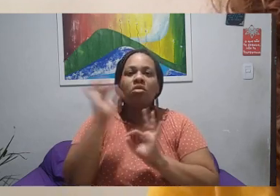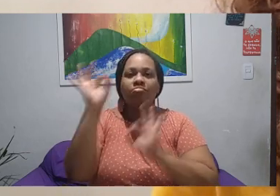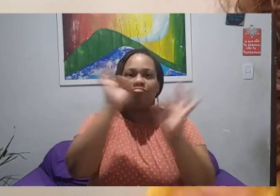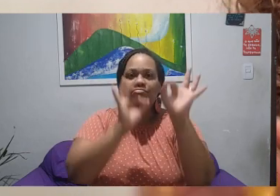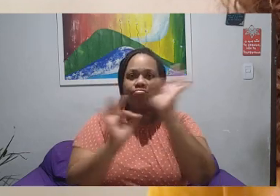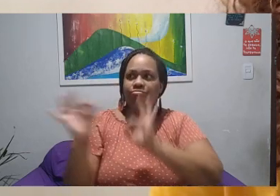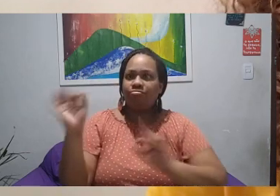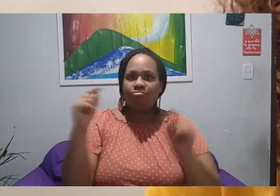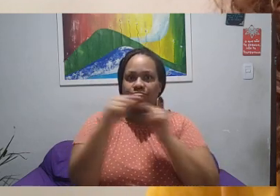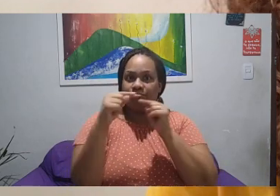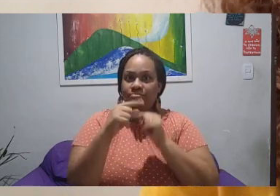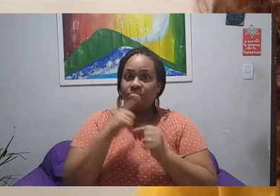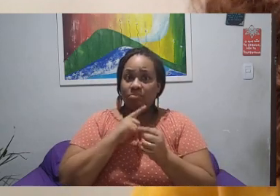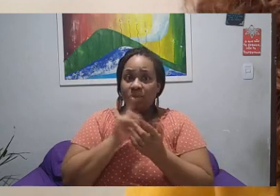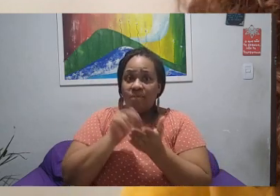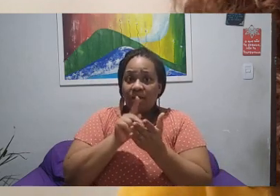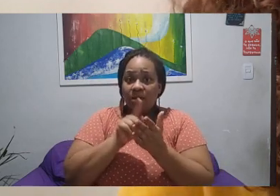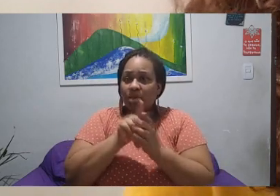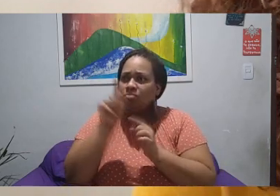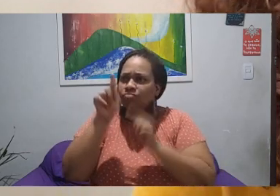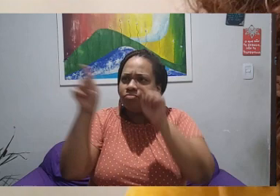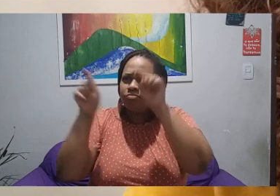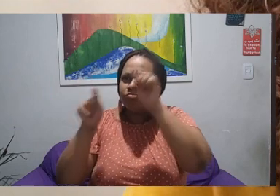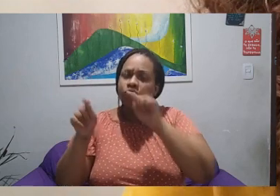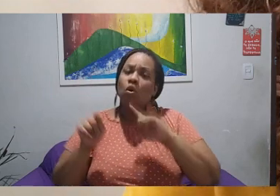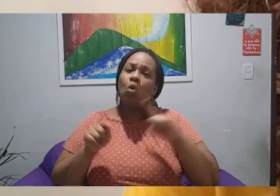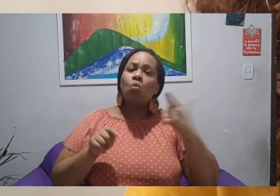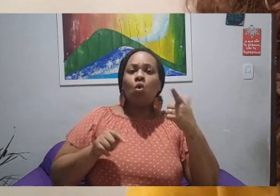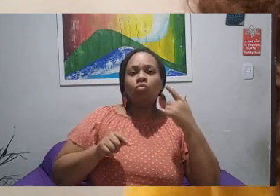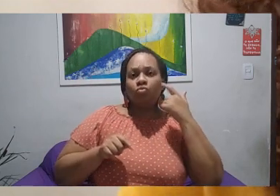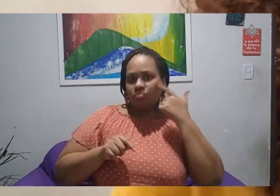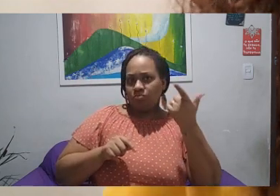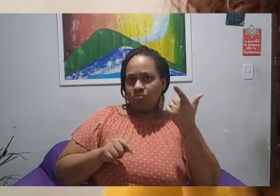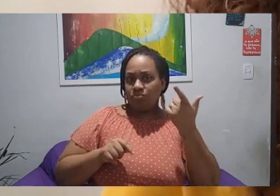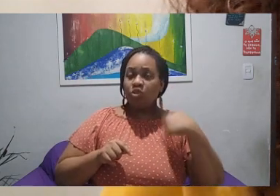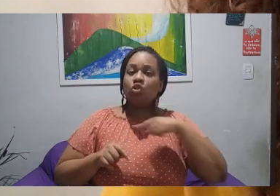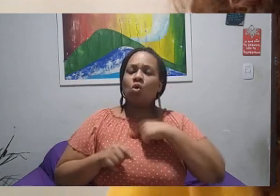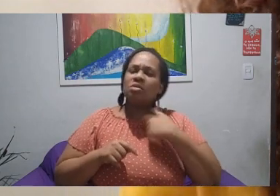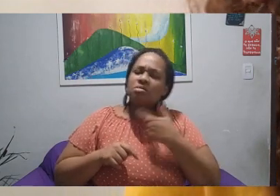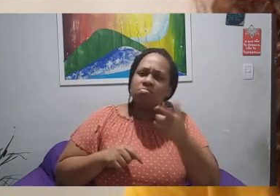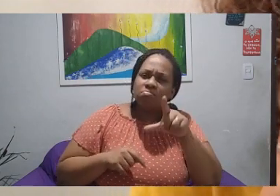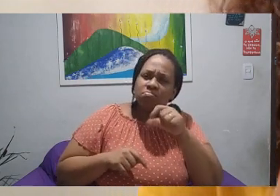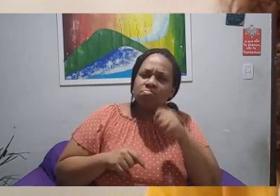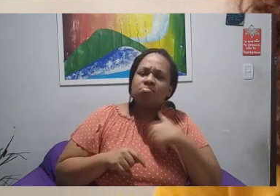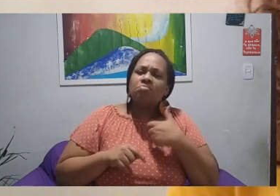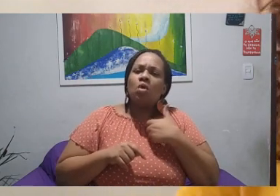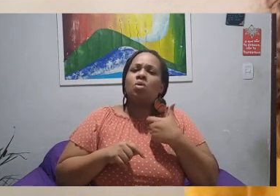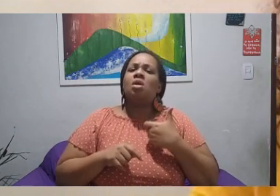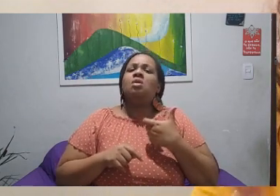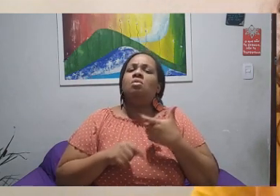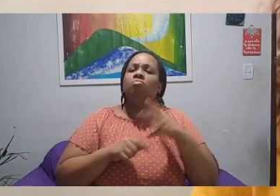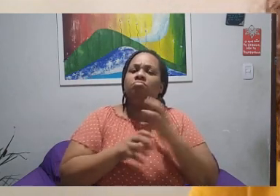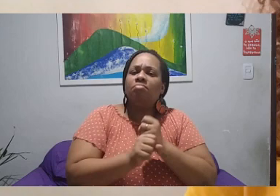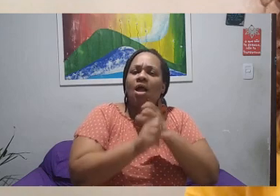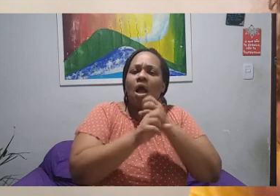em duas posições. Existe o sentido real da corrente e o sentido adotado. O sentido que a gente adota para